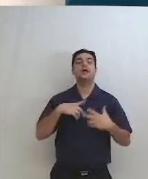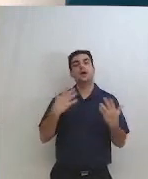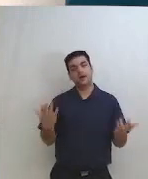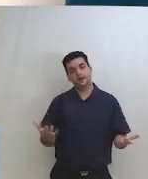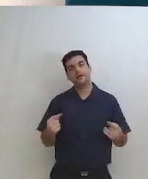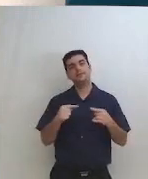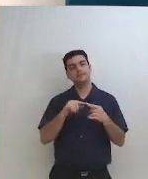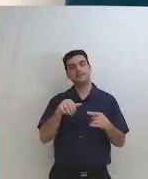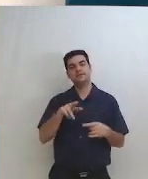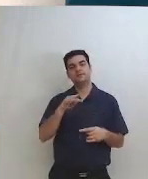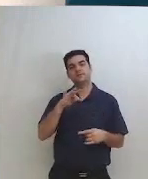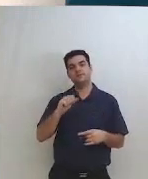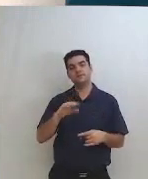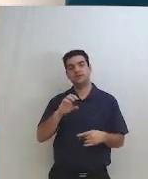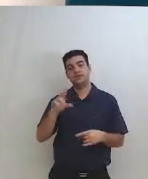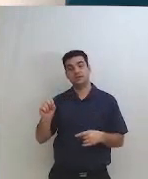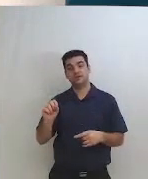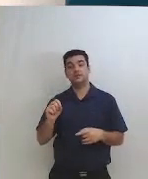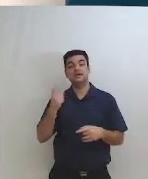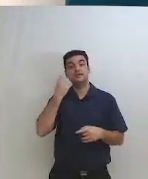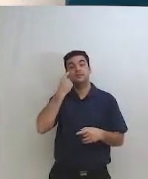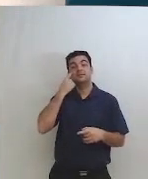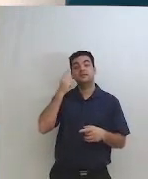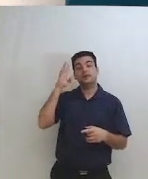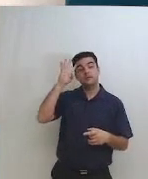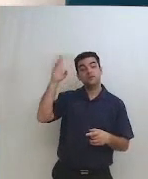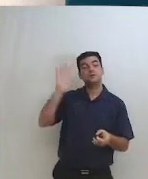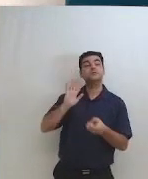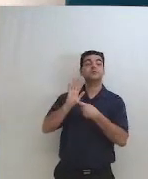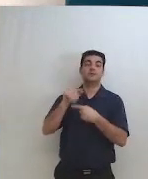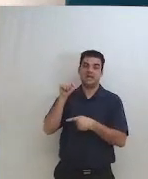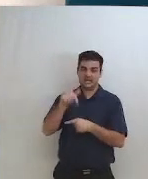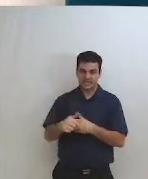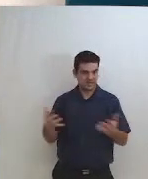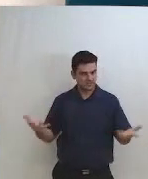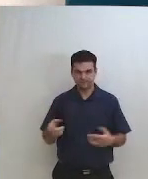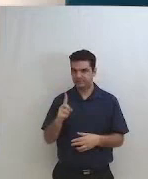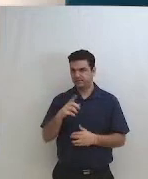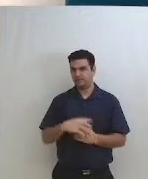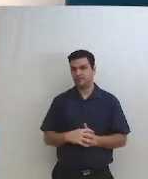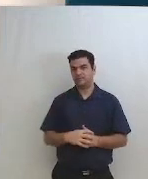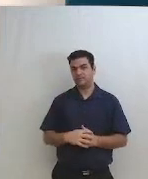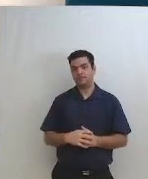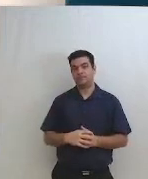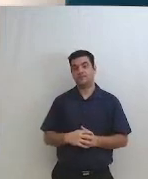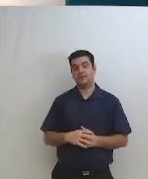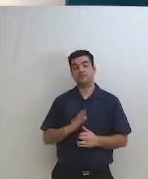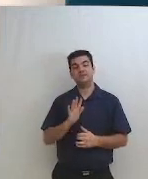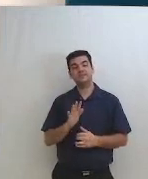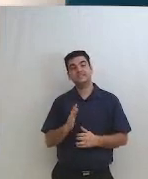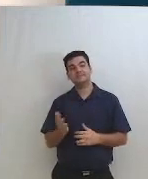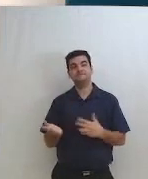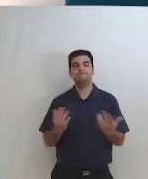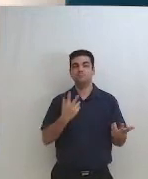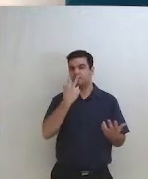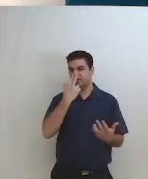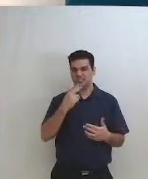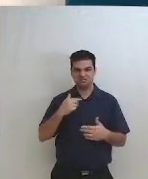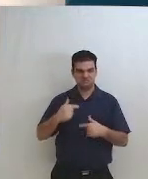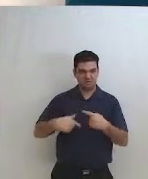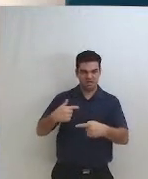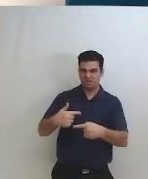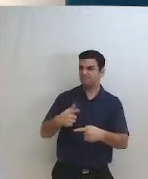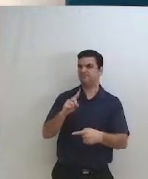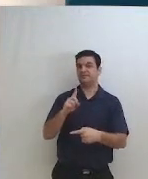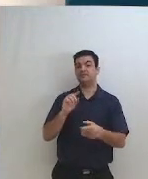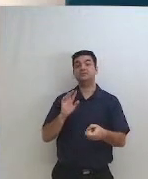sendo exigível a certeza jurídica nesse momento processual. Outro sim, não incorre em excesso de linguagem a pronúncia que se limita a